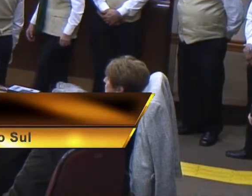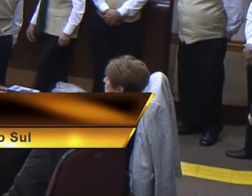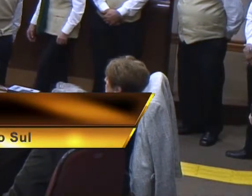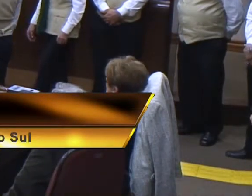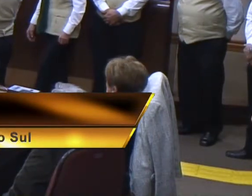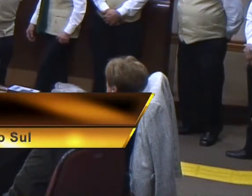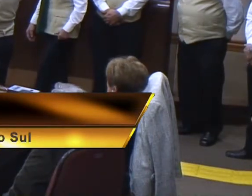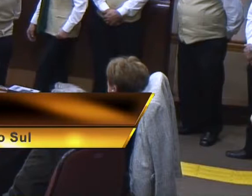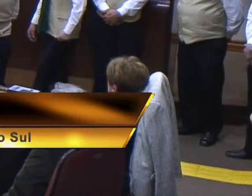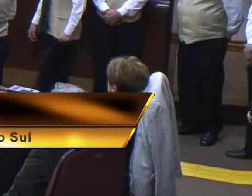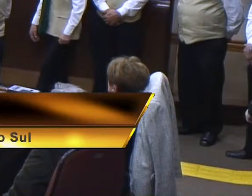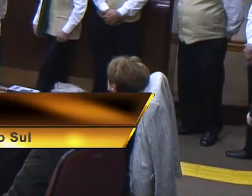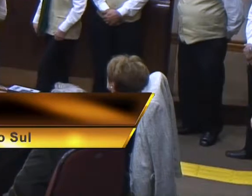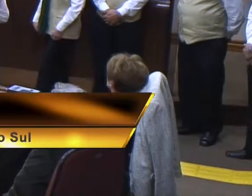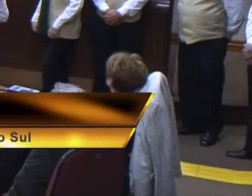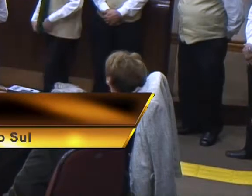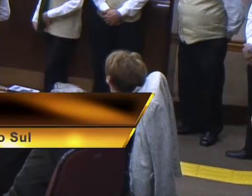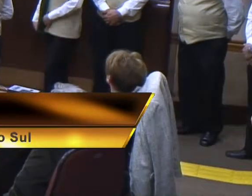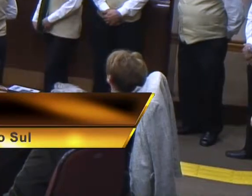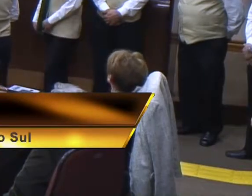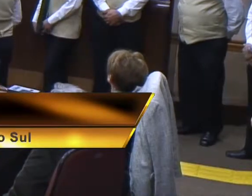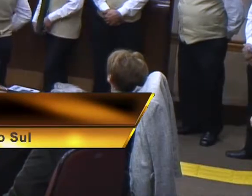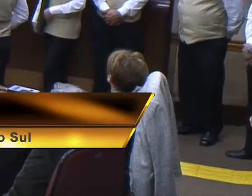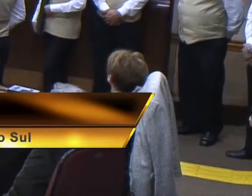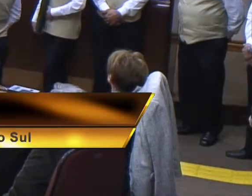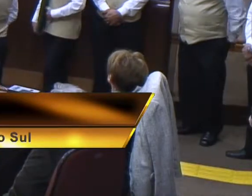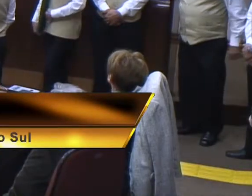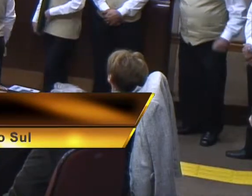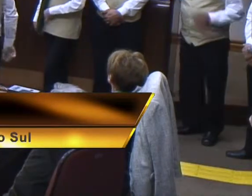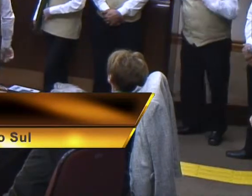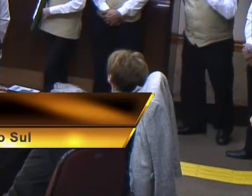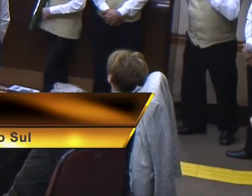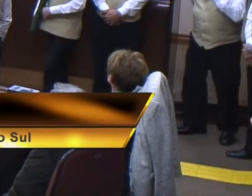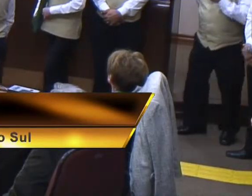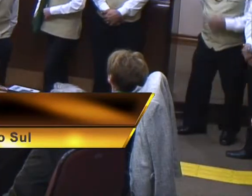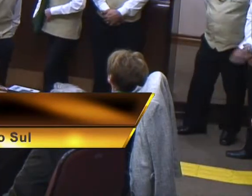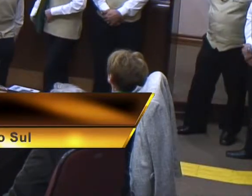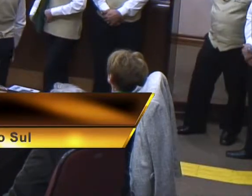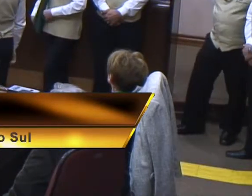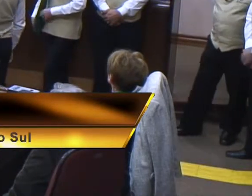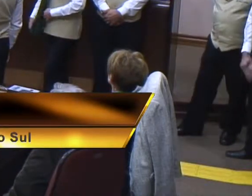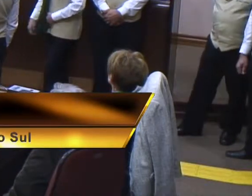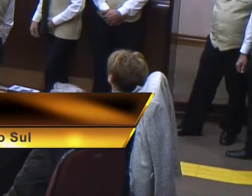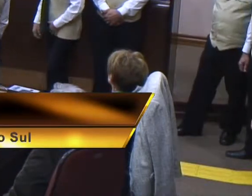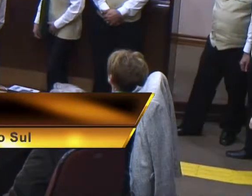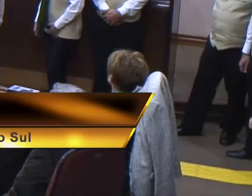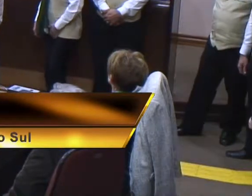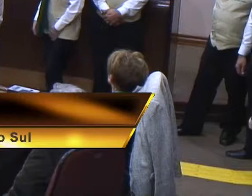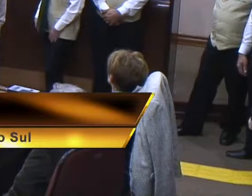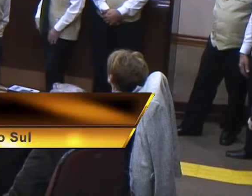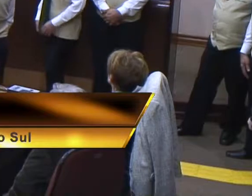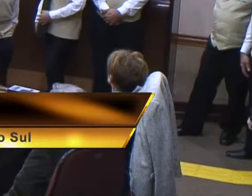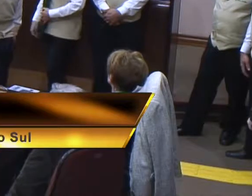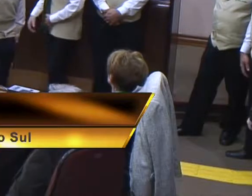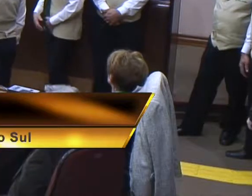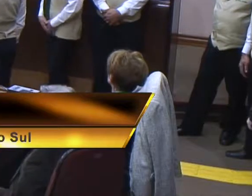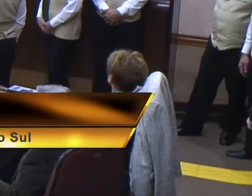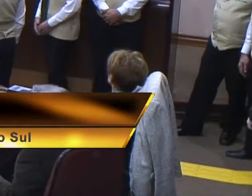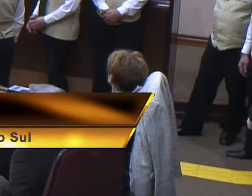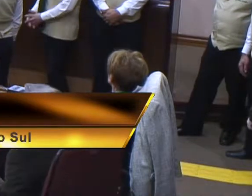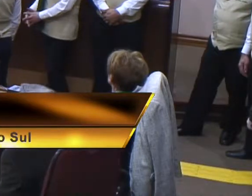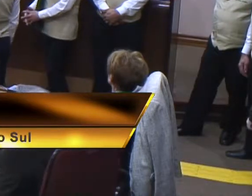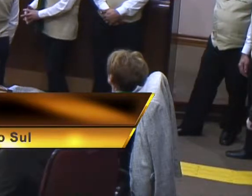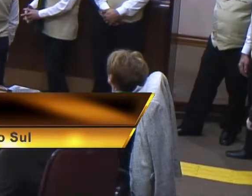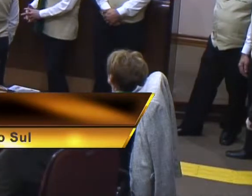muito obrigado. É mais para descontrair um pouco, que eu acho muito bom. E depois vamos colocar ali no desafio,